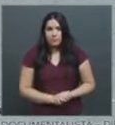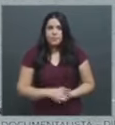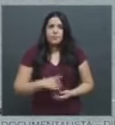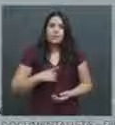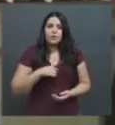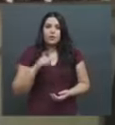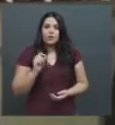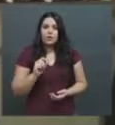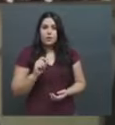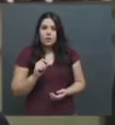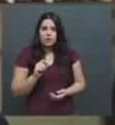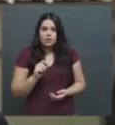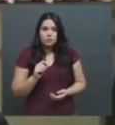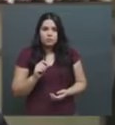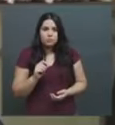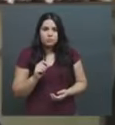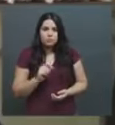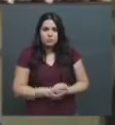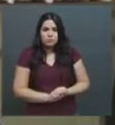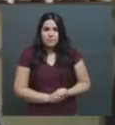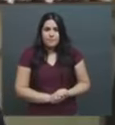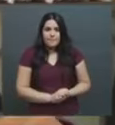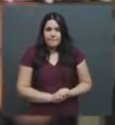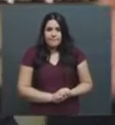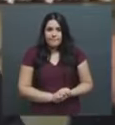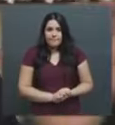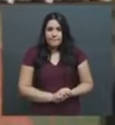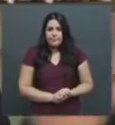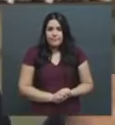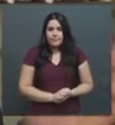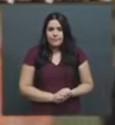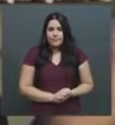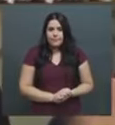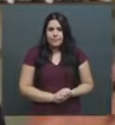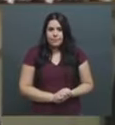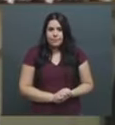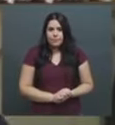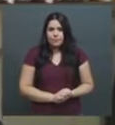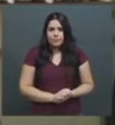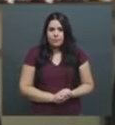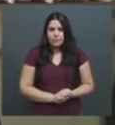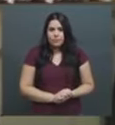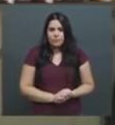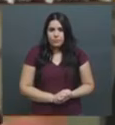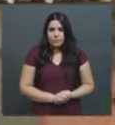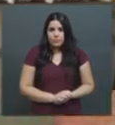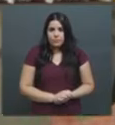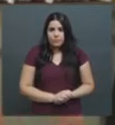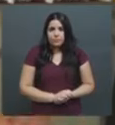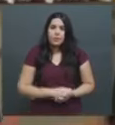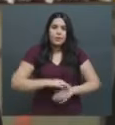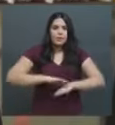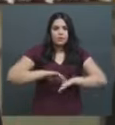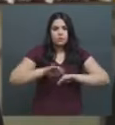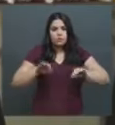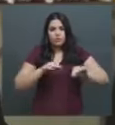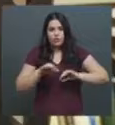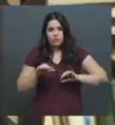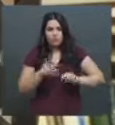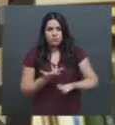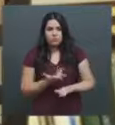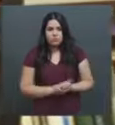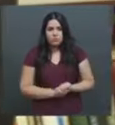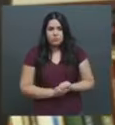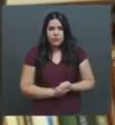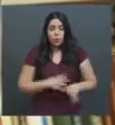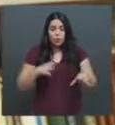né, monetárias para vender a coleção, mas essa coleção seria partida, ela seria toda dividida e eu não queria.